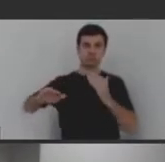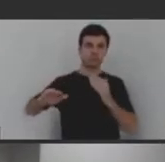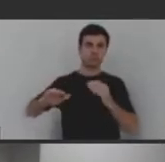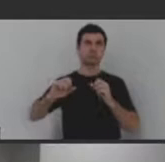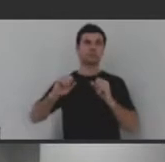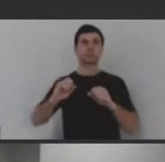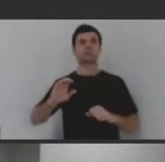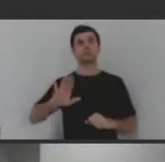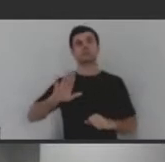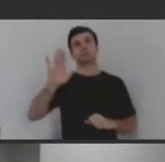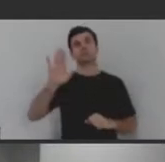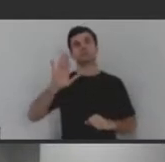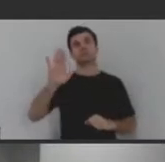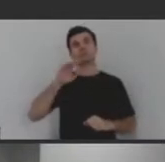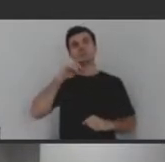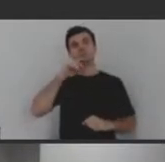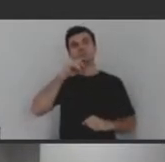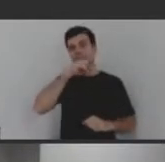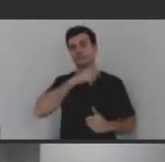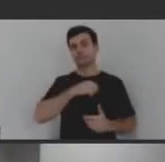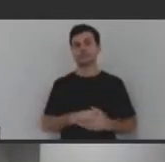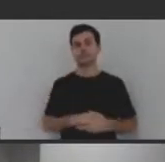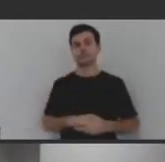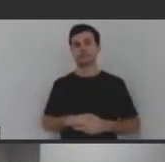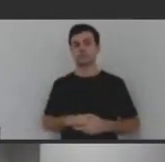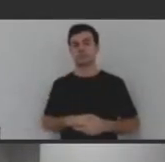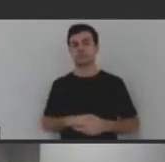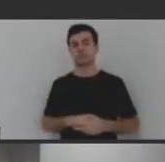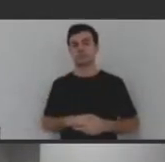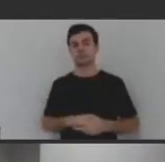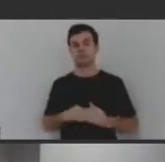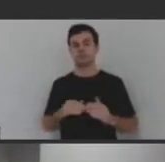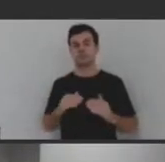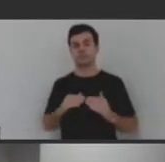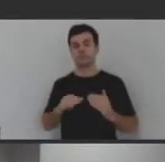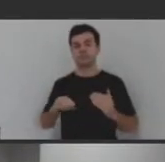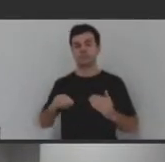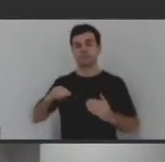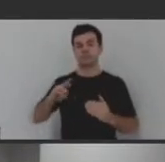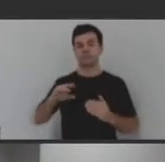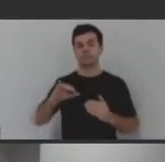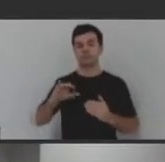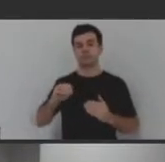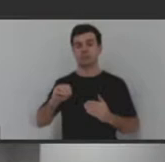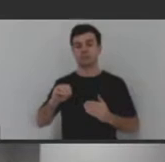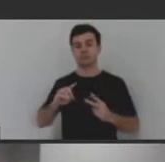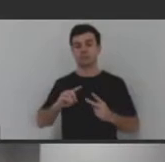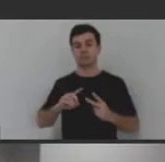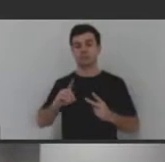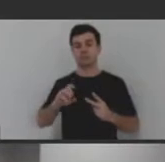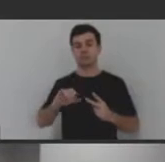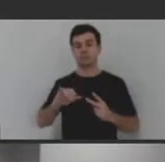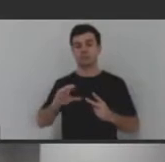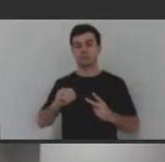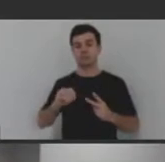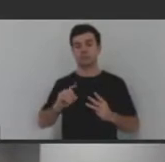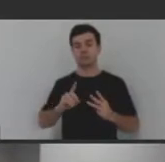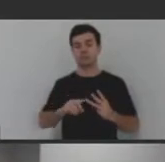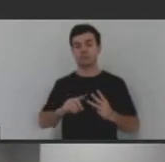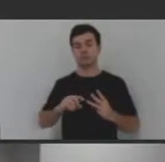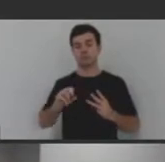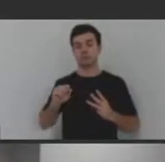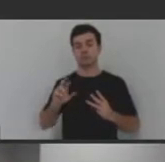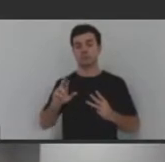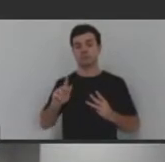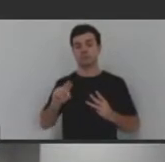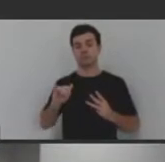os contrários se manifestem. Voto contrário, vereador Márcio, vereador Décio, vereador Dr. Sérgio,